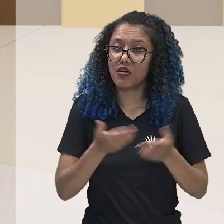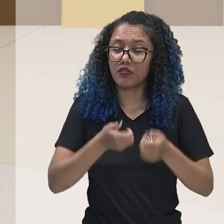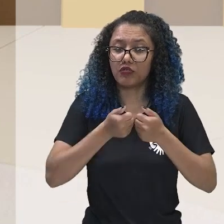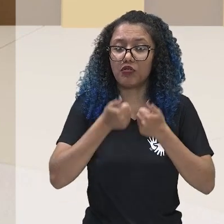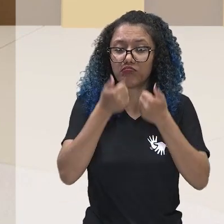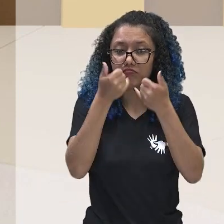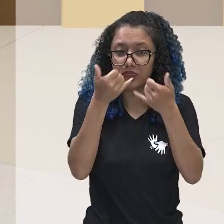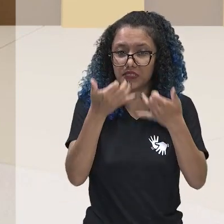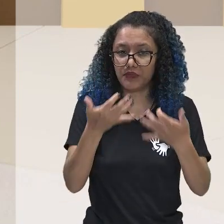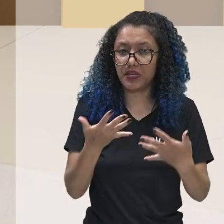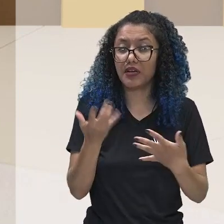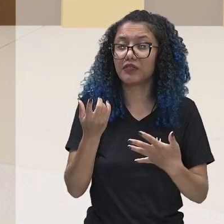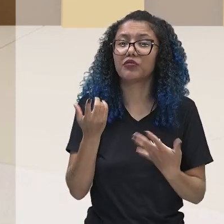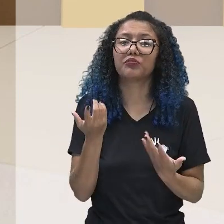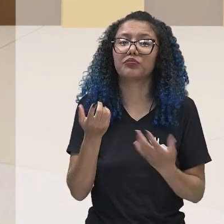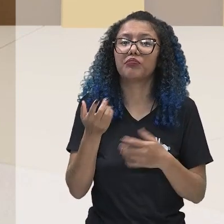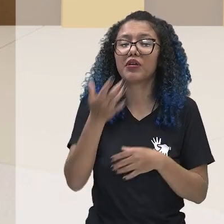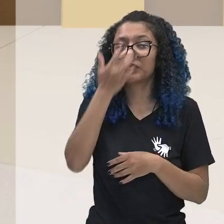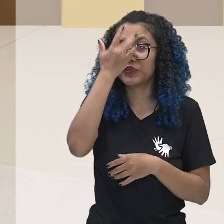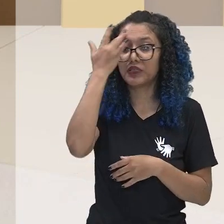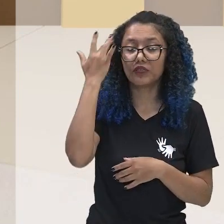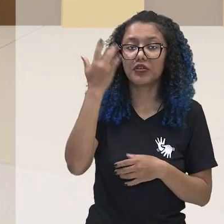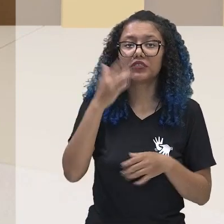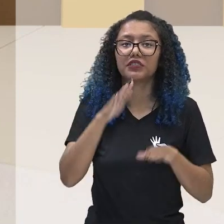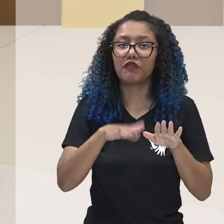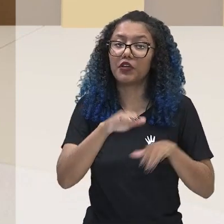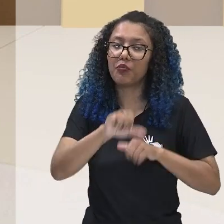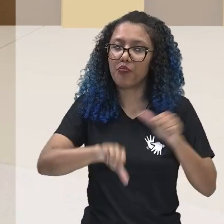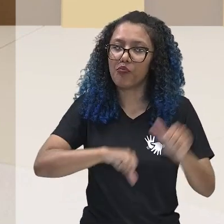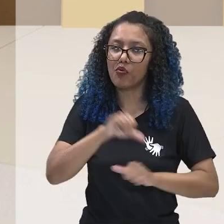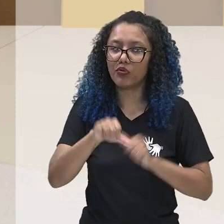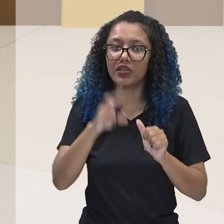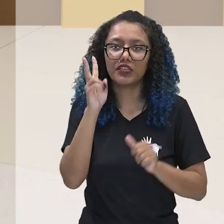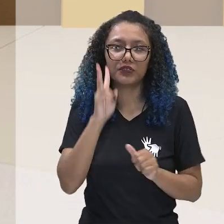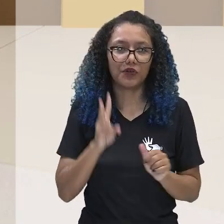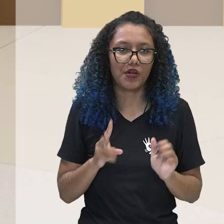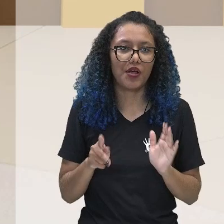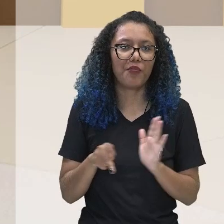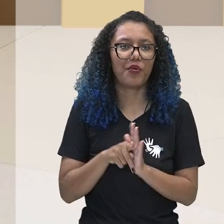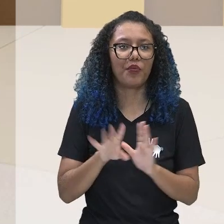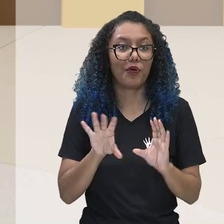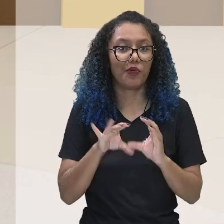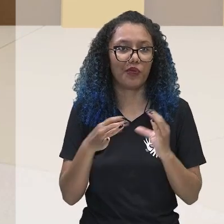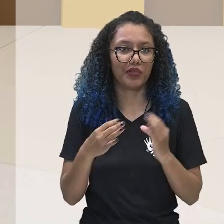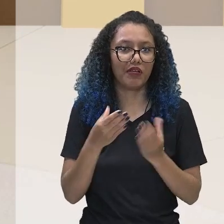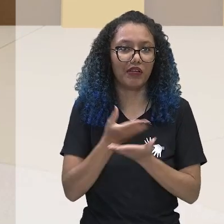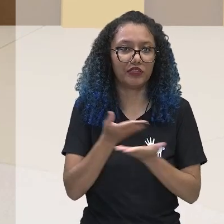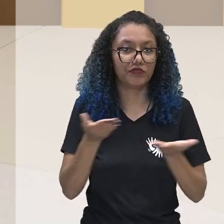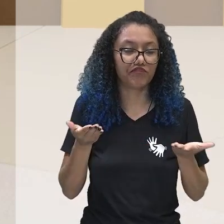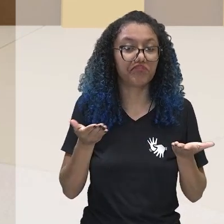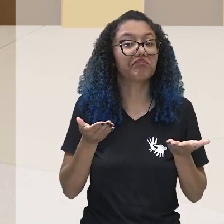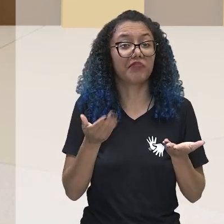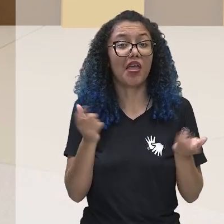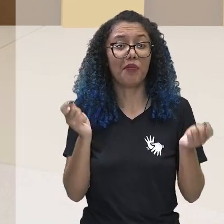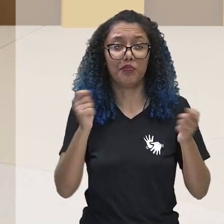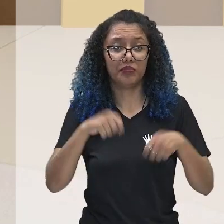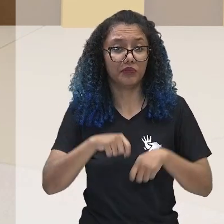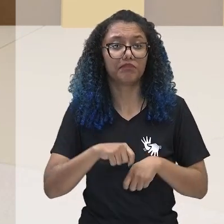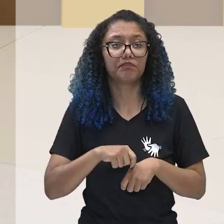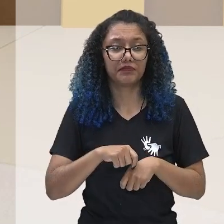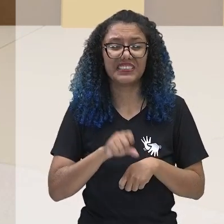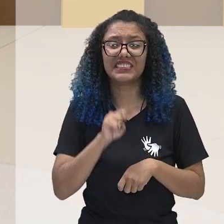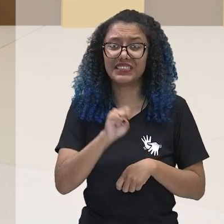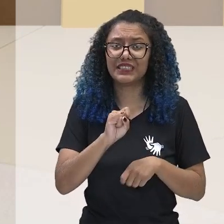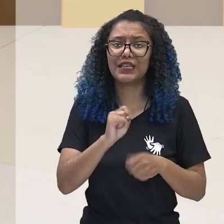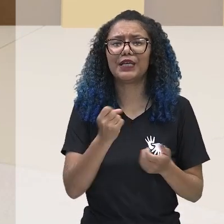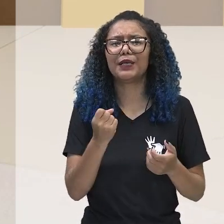suas comunidades, né? Vão mudar aí a história das mesmas. Isso é possível. Isso é possível quando nós nos dedicamos